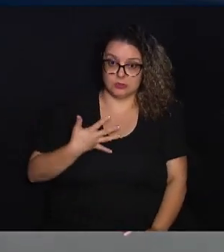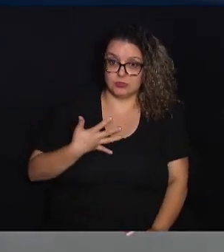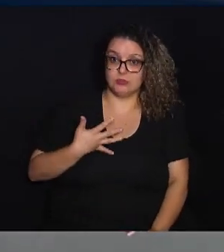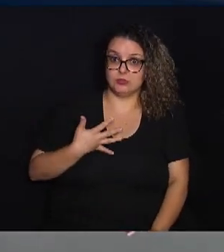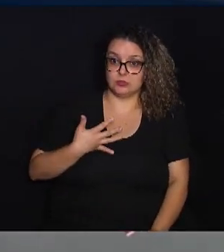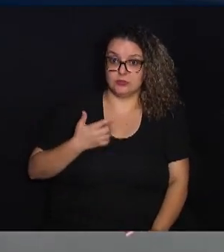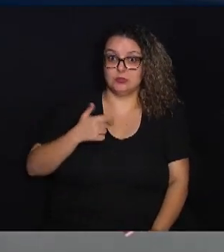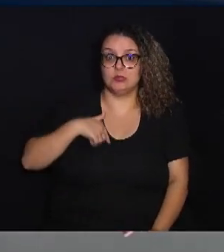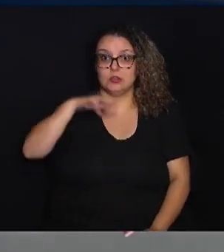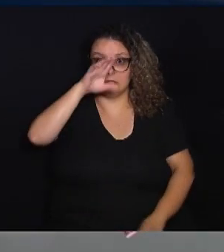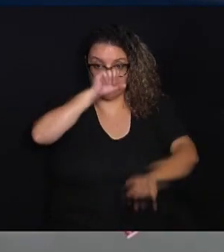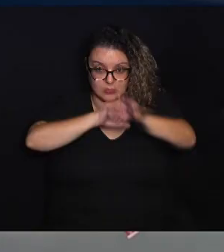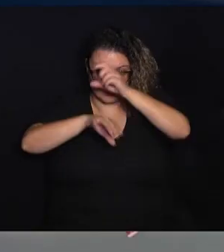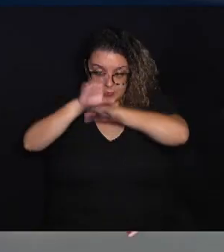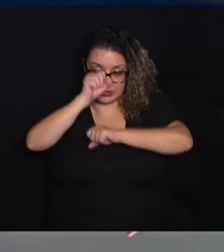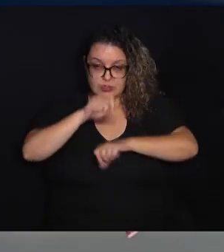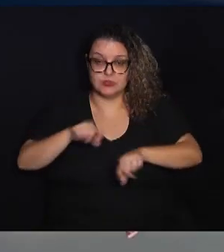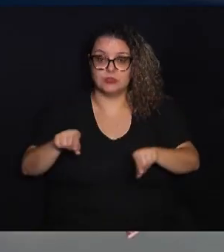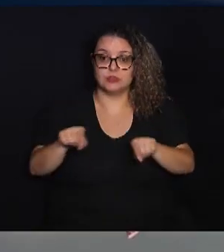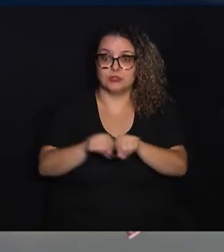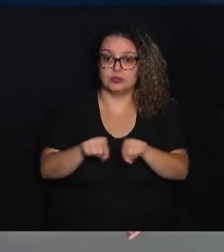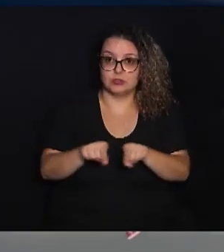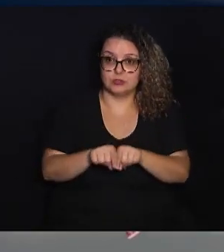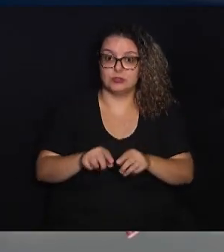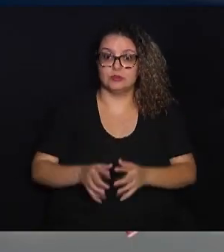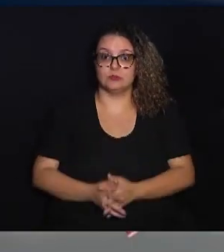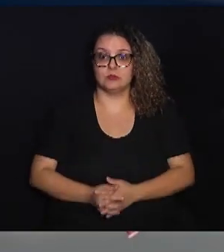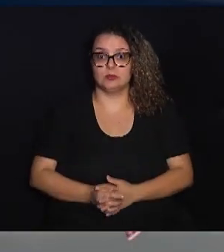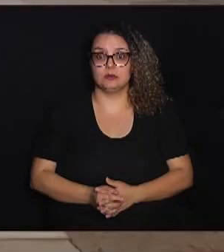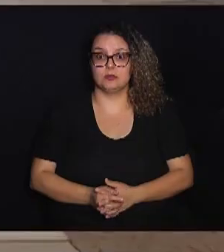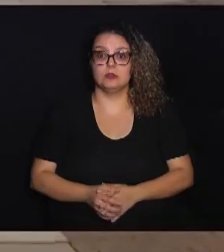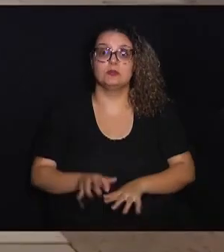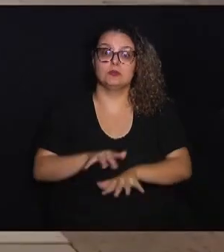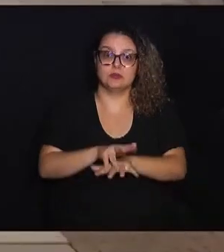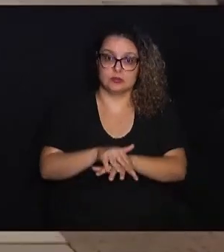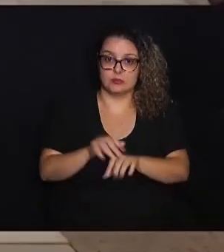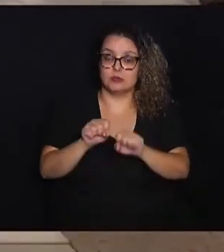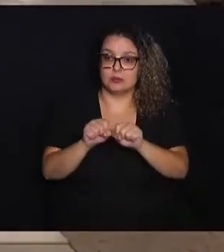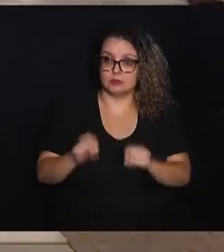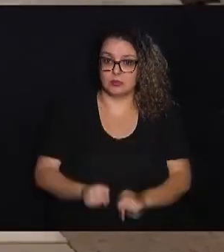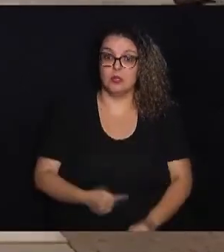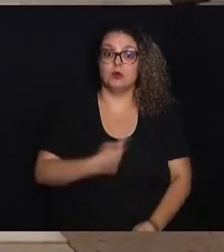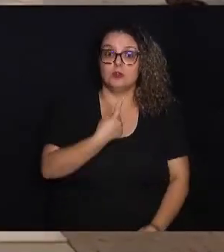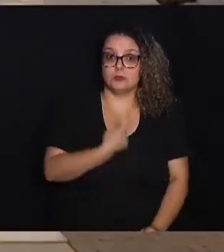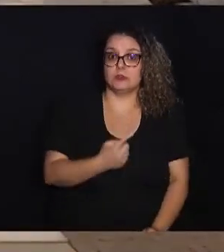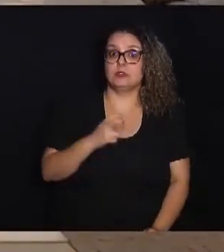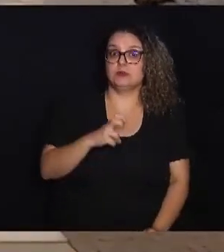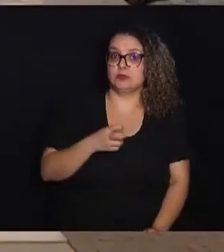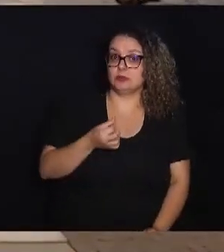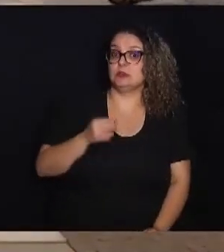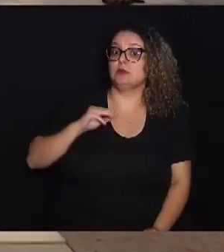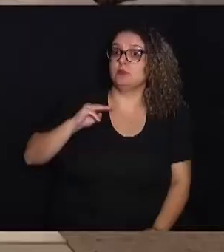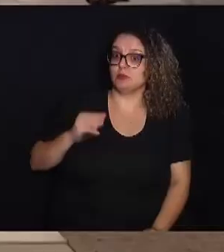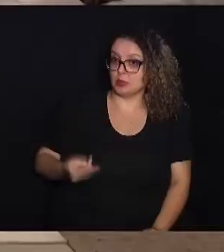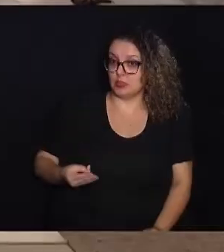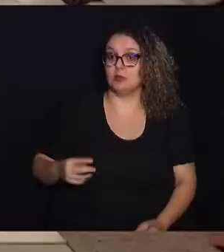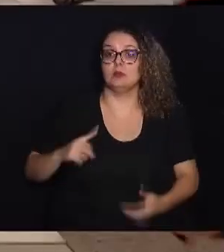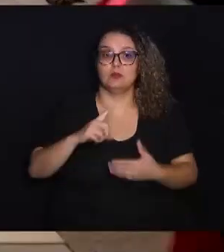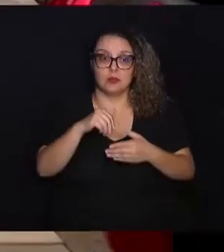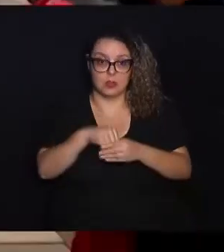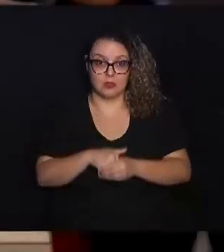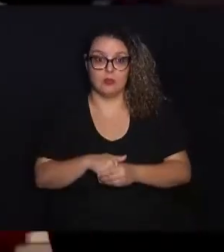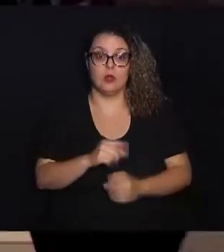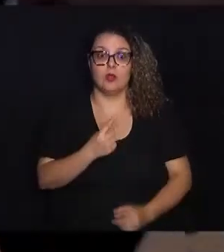eu aprendi, e também do sistema Braille. Entre os 156 milhões de eleitores no país,